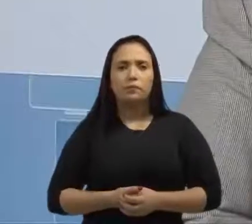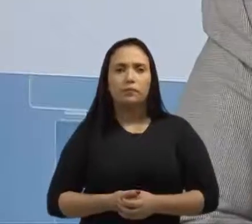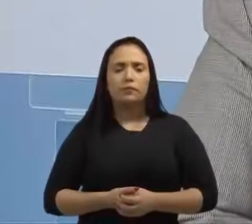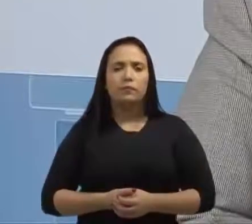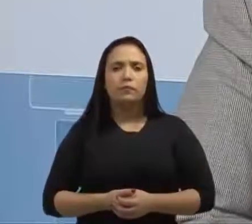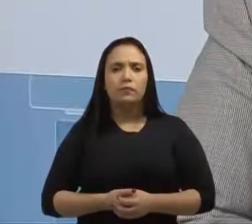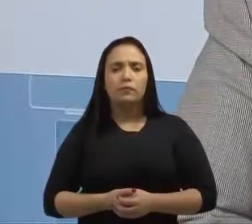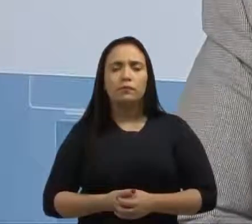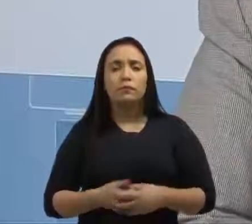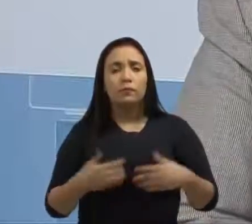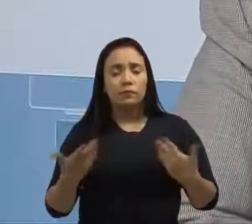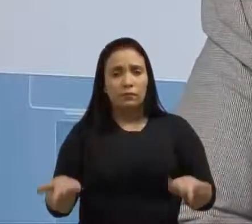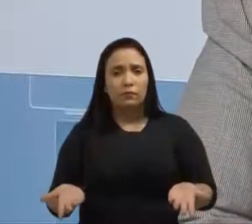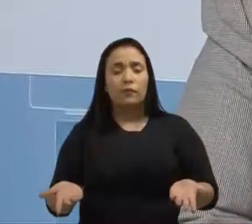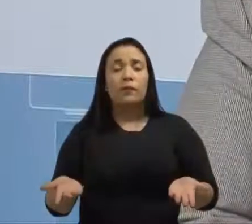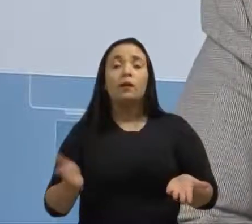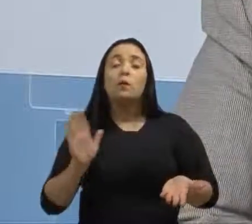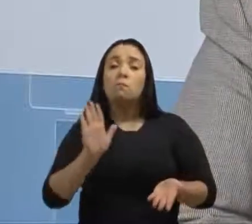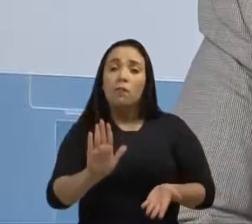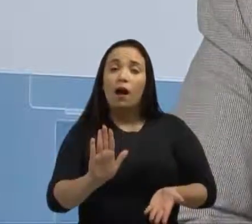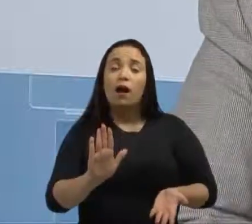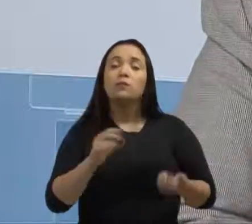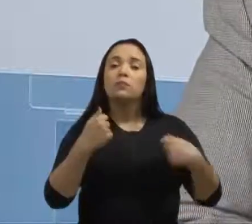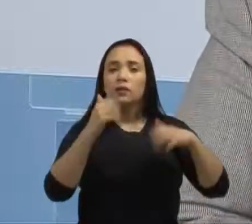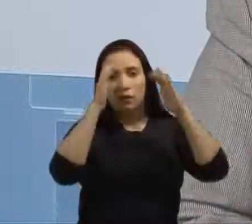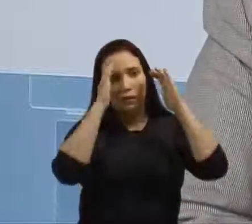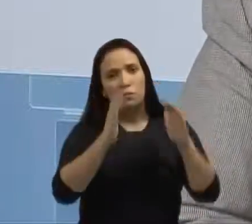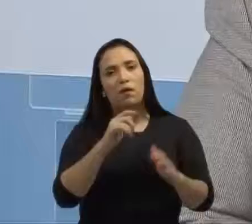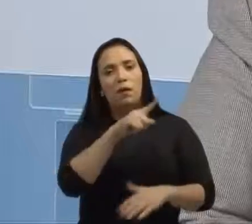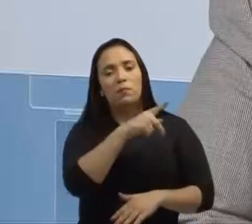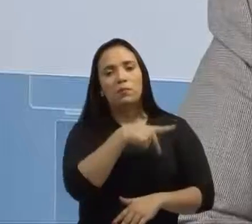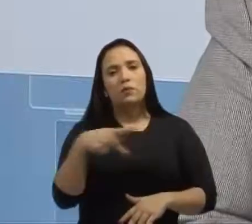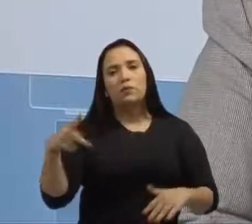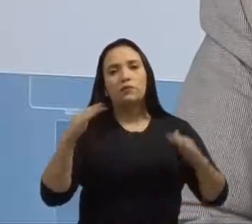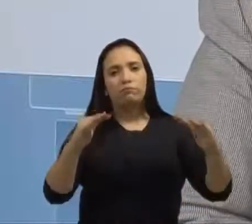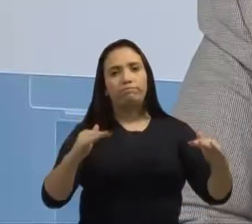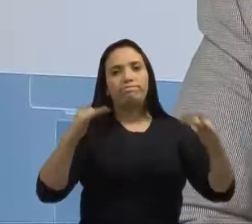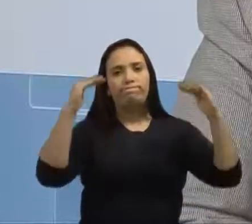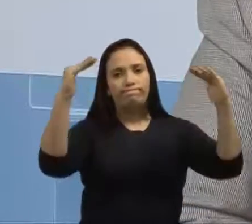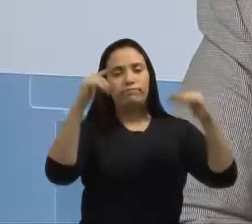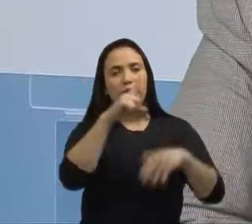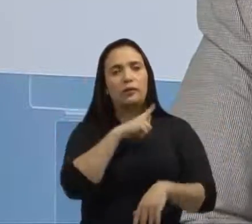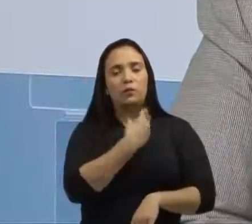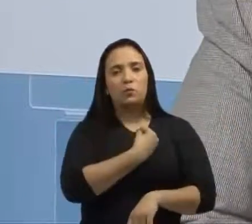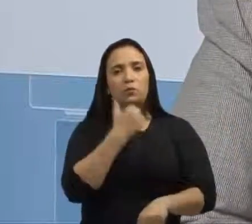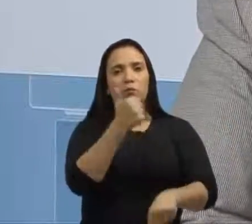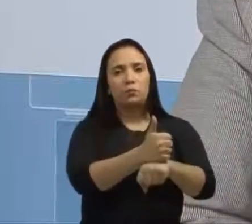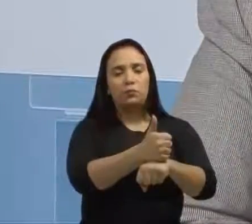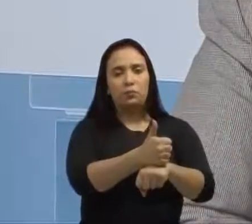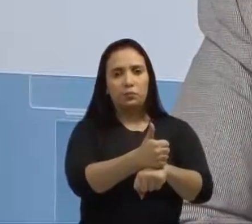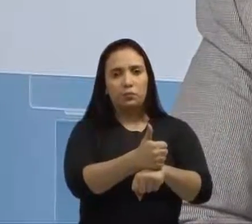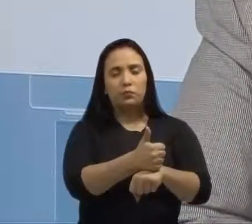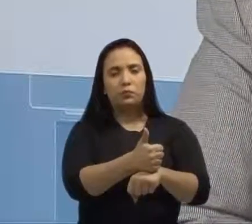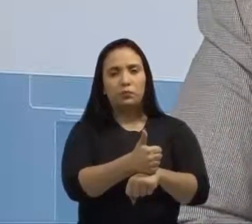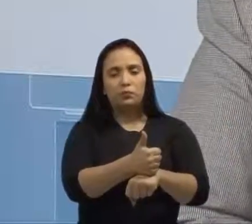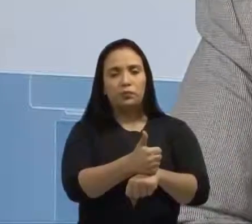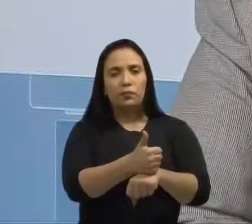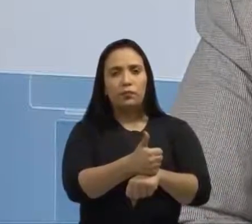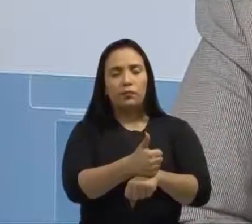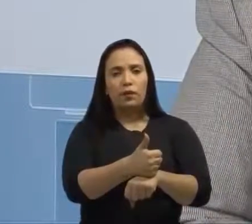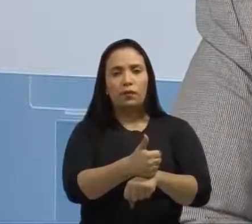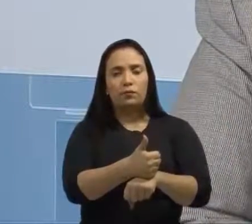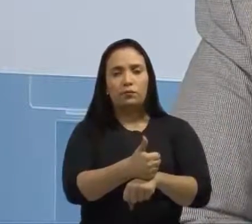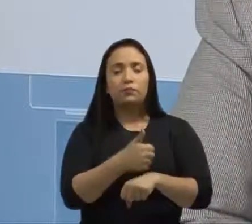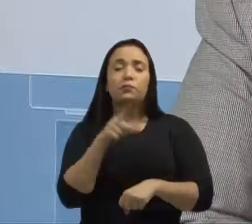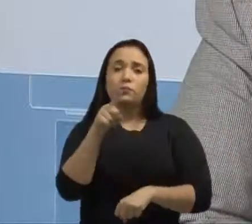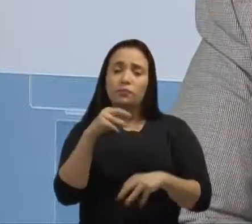então, uma pessoa desmoralizada, mas mesmo assim ele é o presidente da República, em exercício. E como presidente, eu acho que o